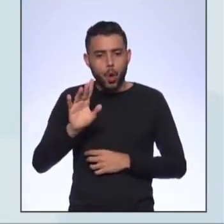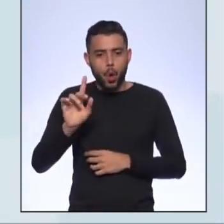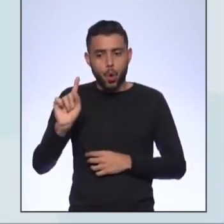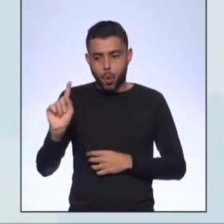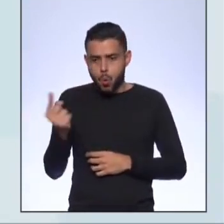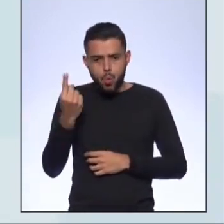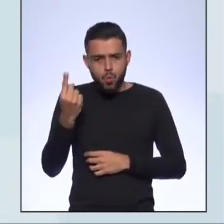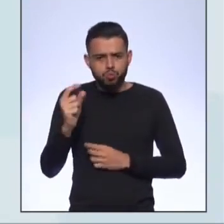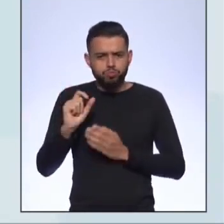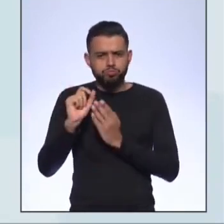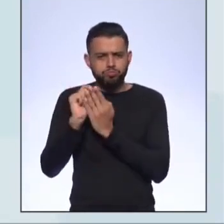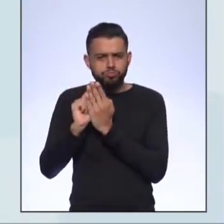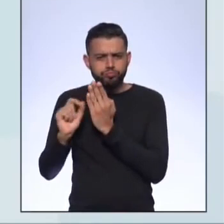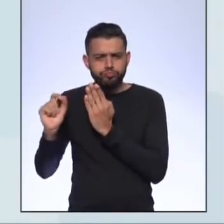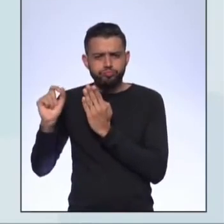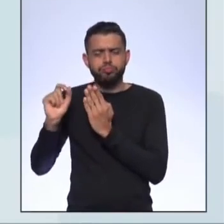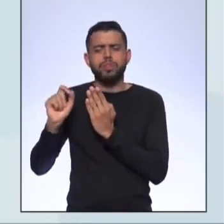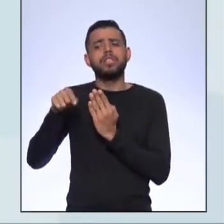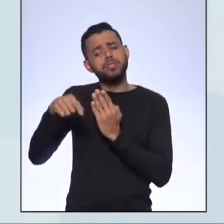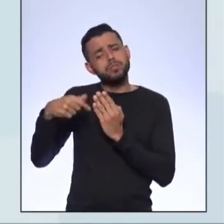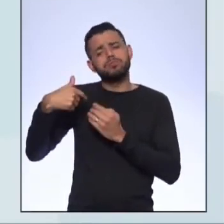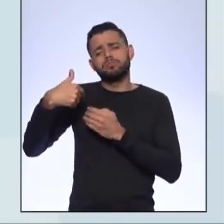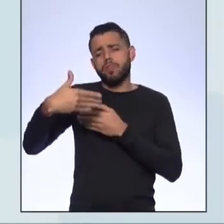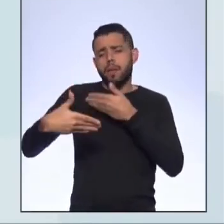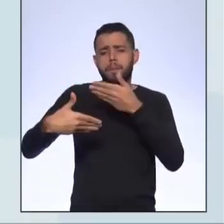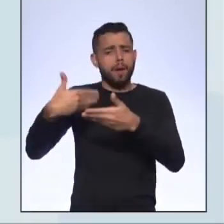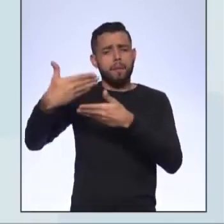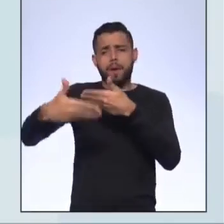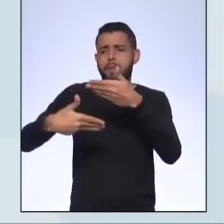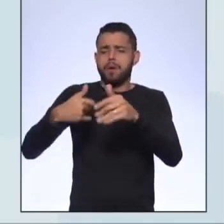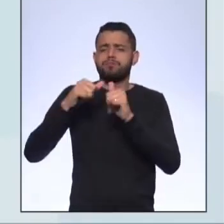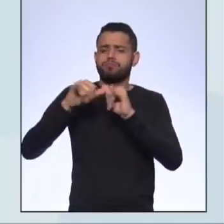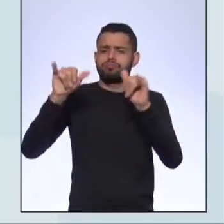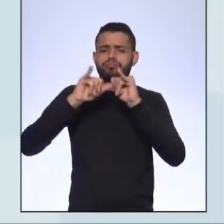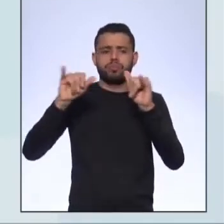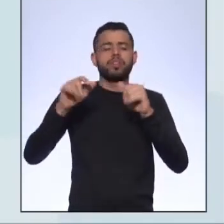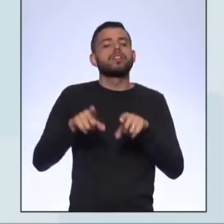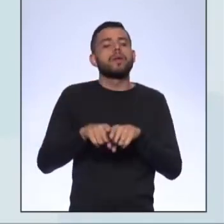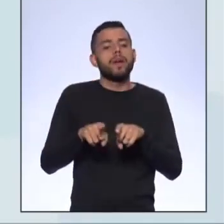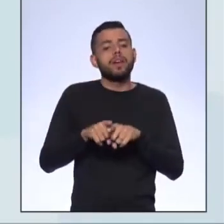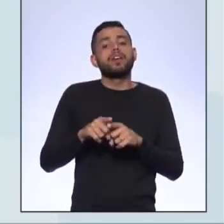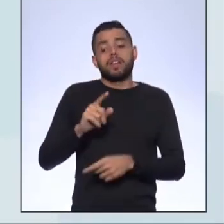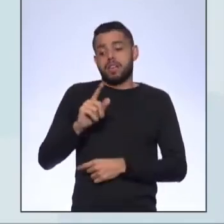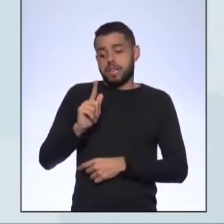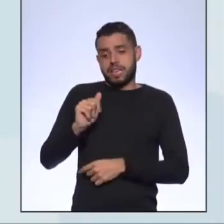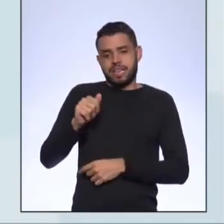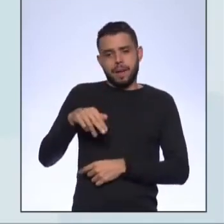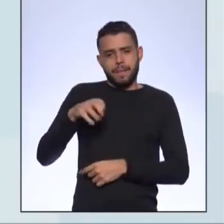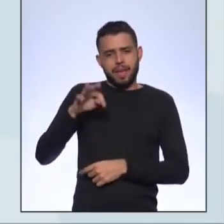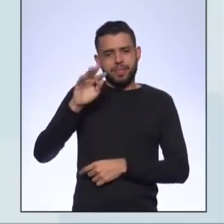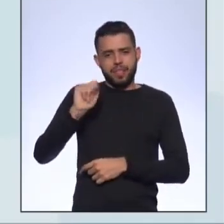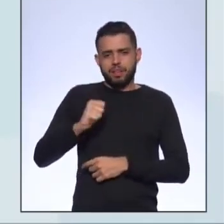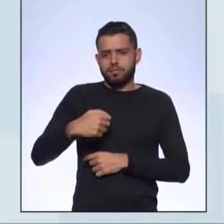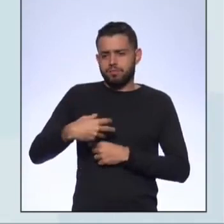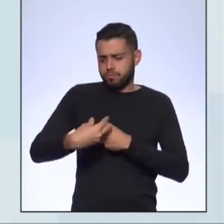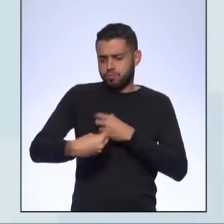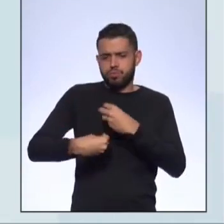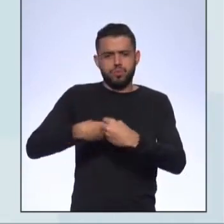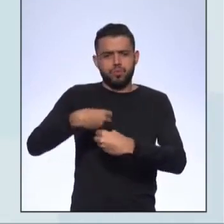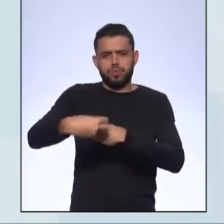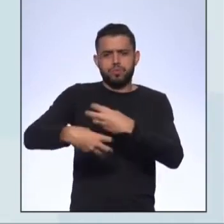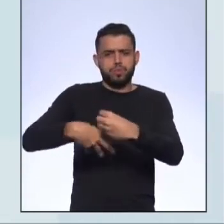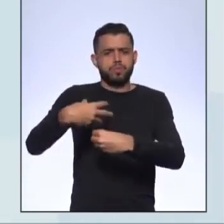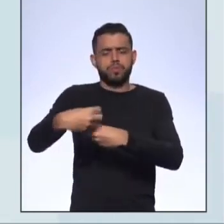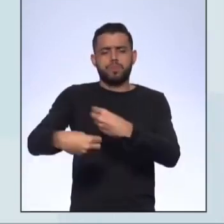e isso era passado adiante. Se era passado adiante, era passado nos gametas, né? Então, na célula reprodutiva aí,